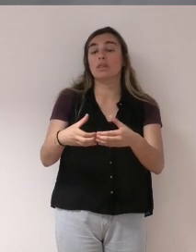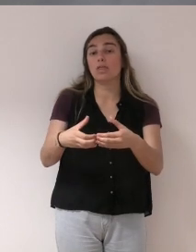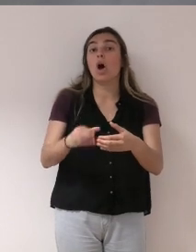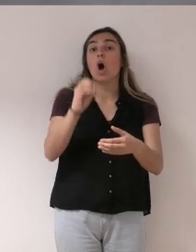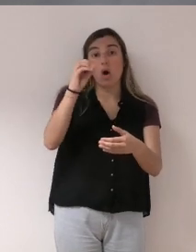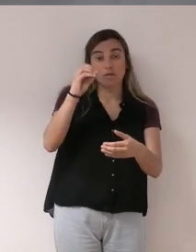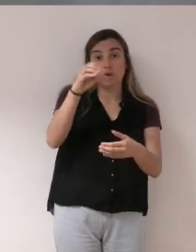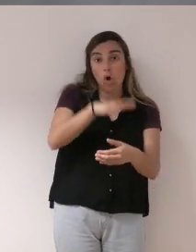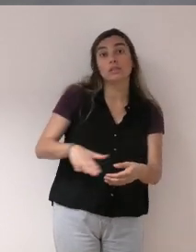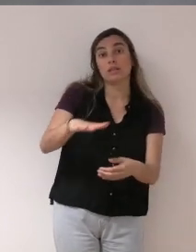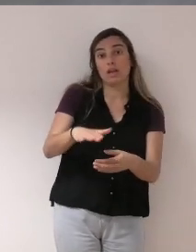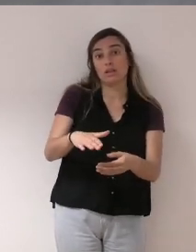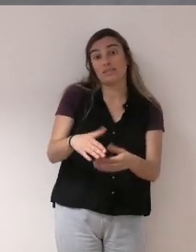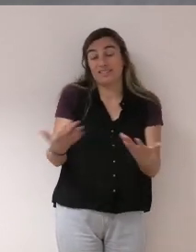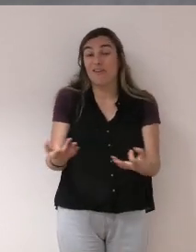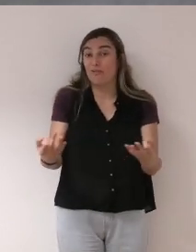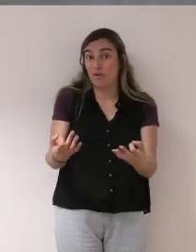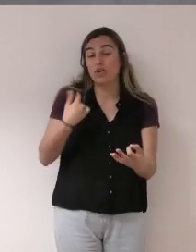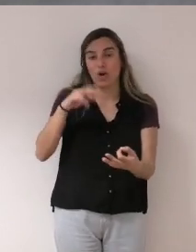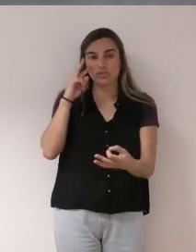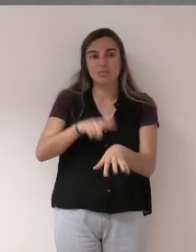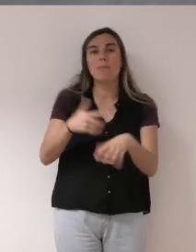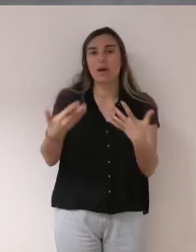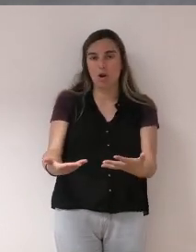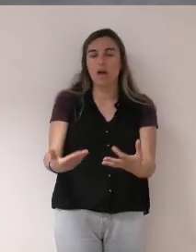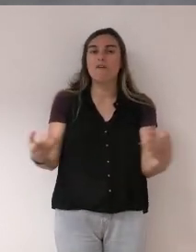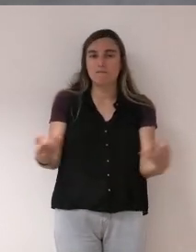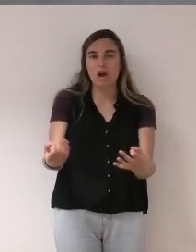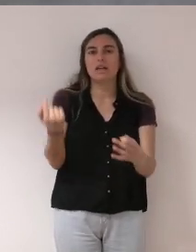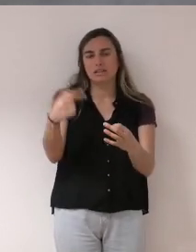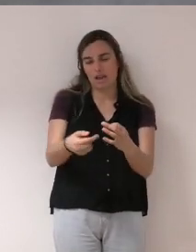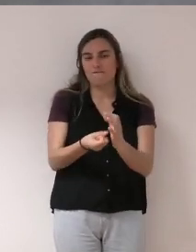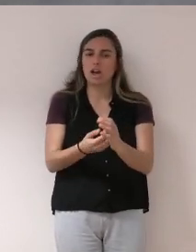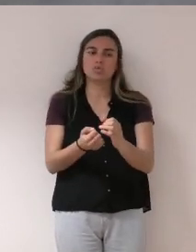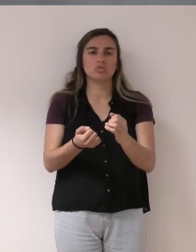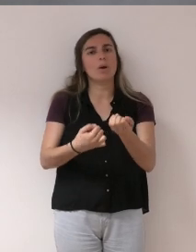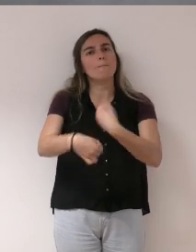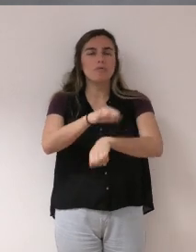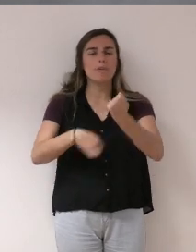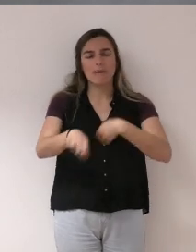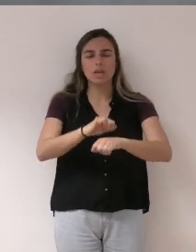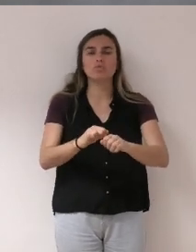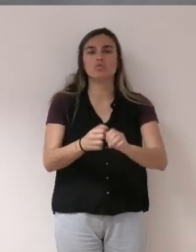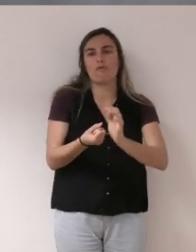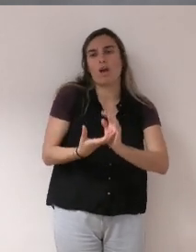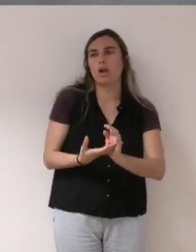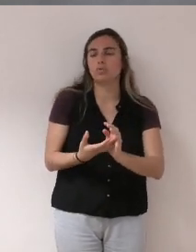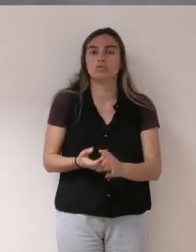um Ocidente que já agora vemos na atualidade atravessado por movimentos